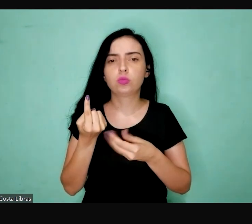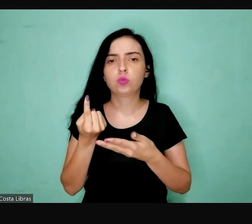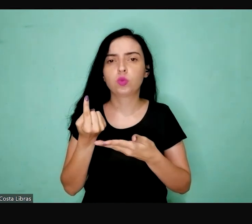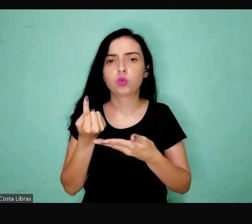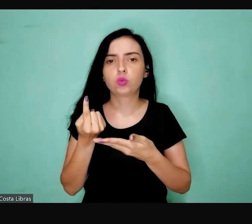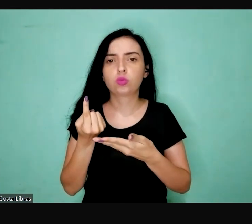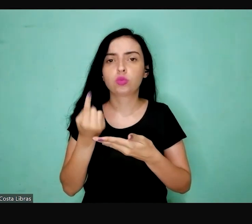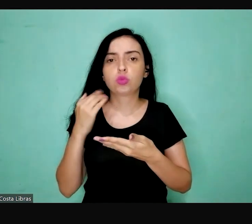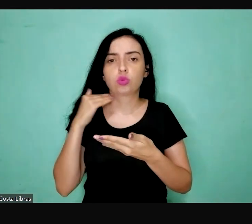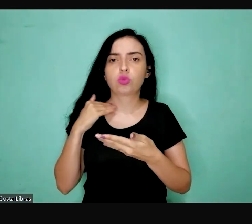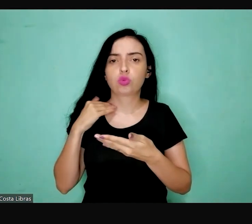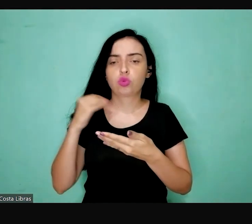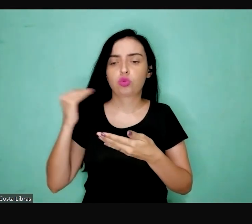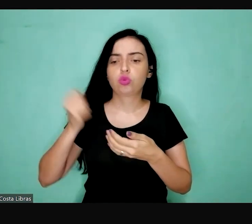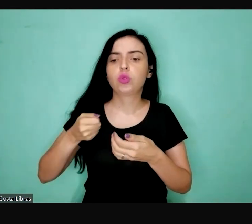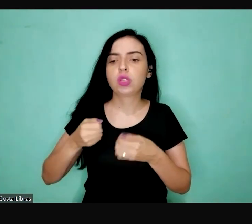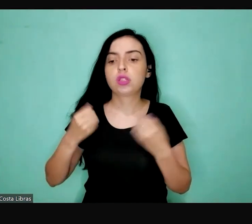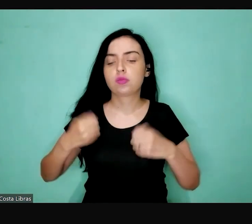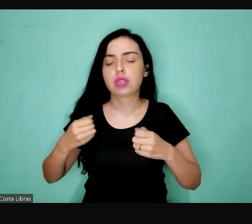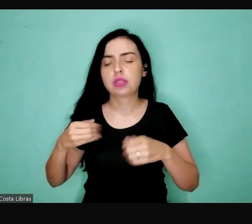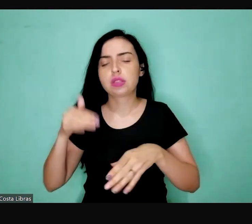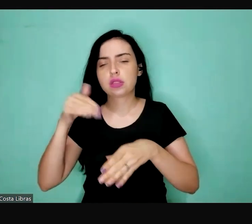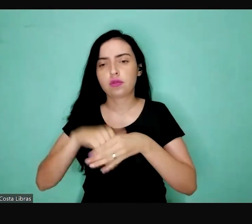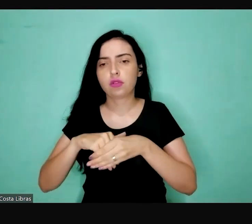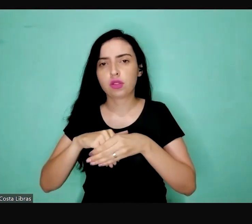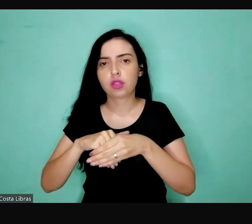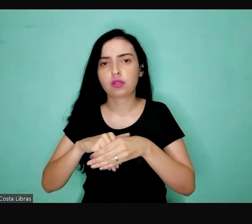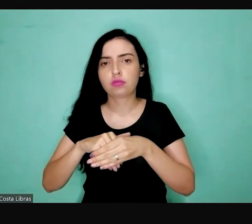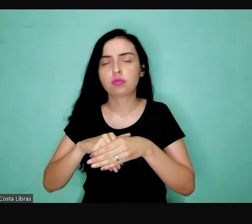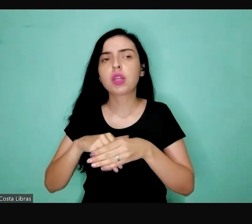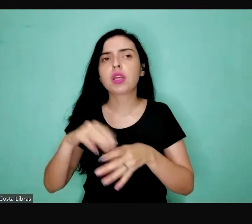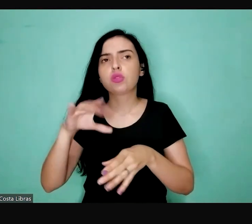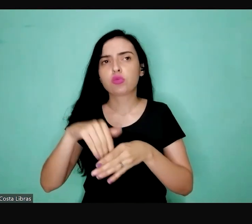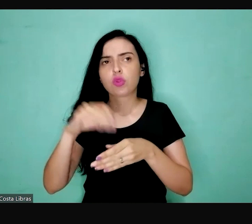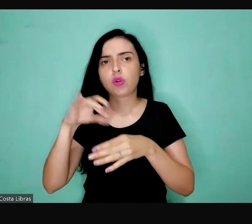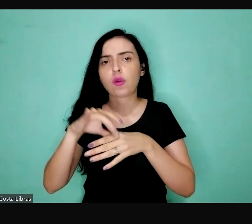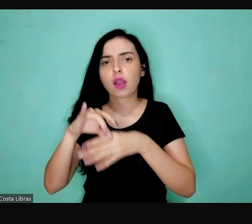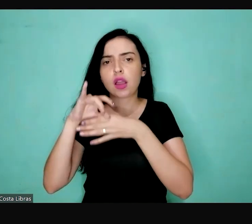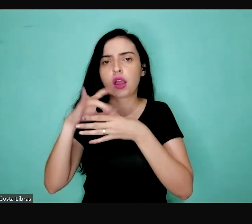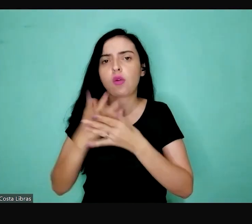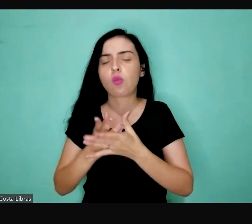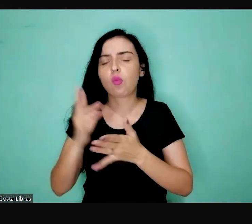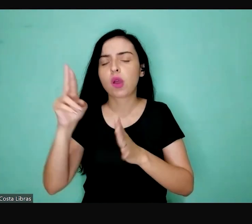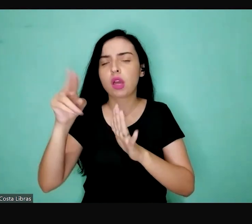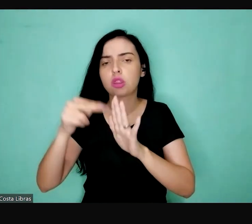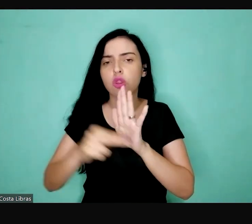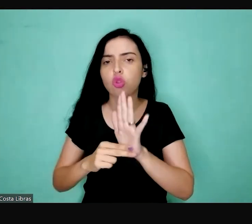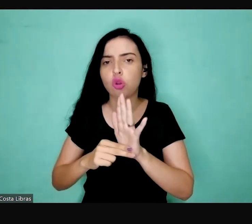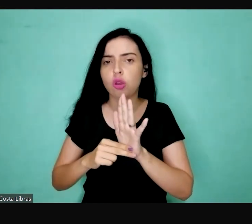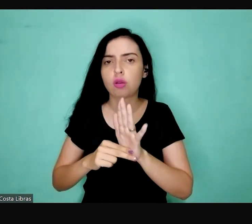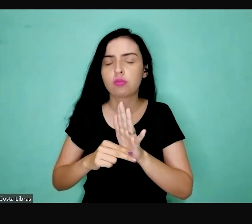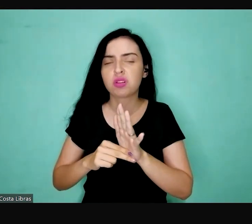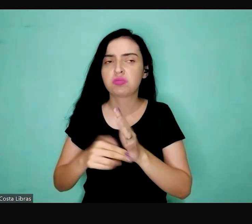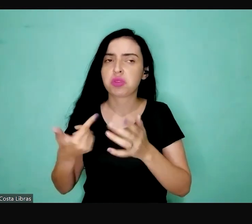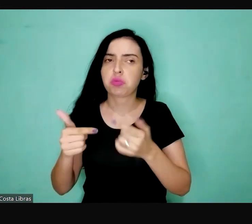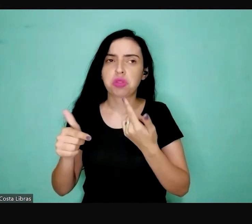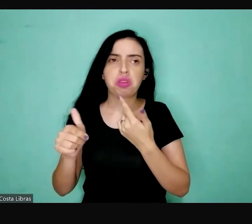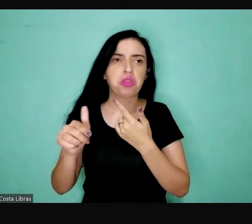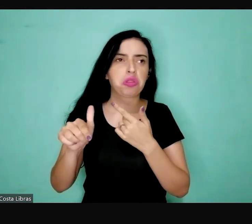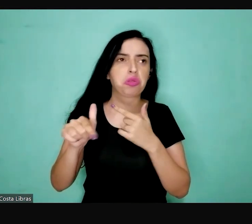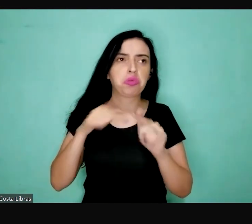juiz deve aplicar diretamente para decidir uma norma e tem dúvidas de que seja